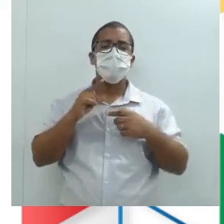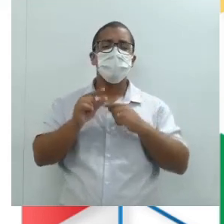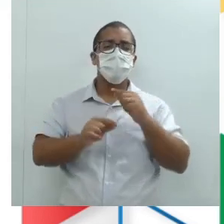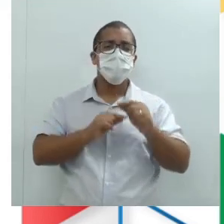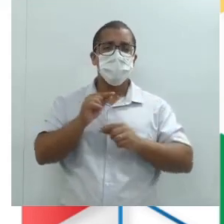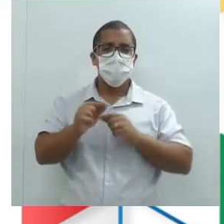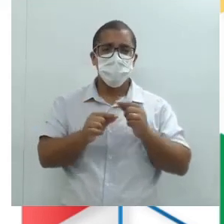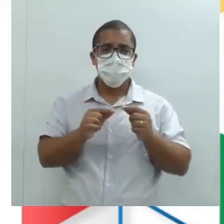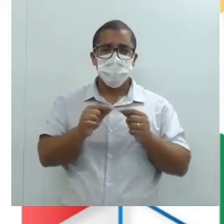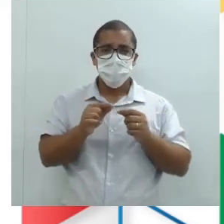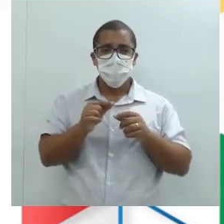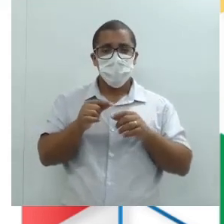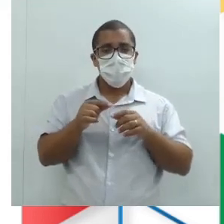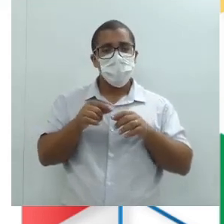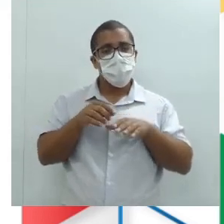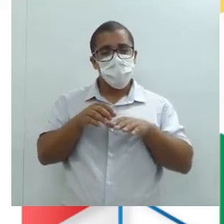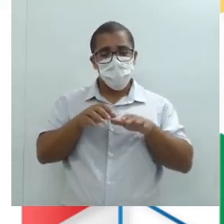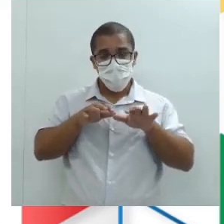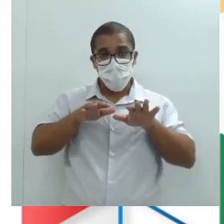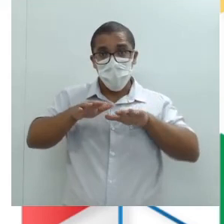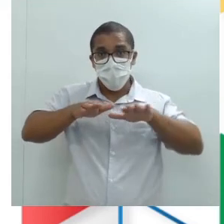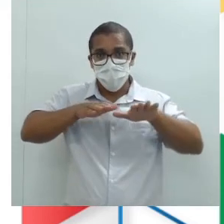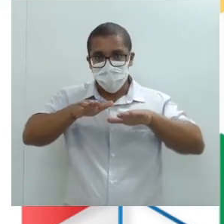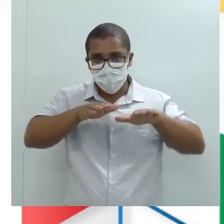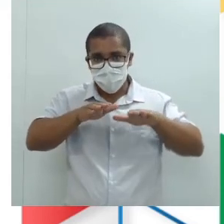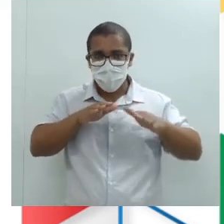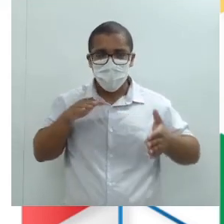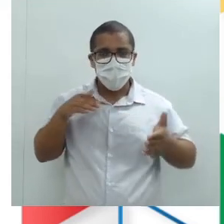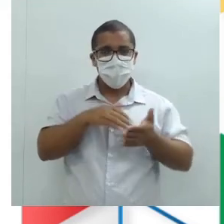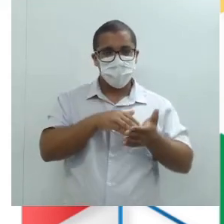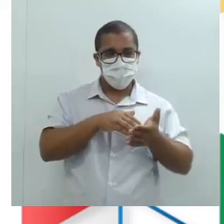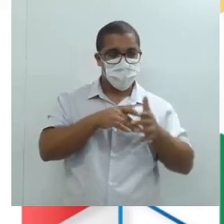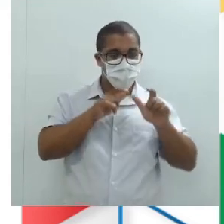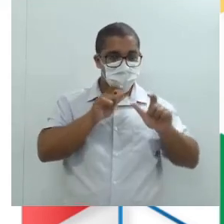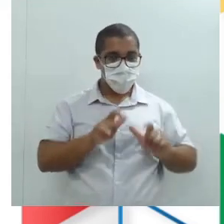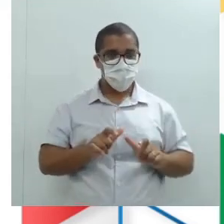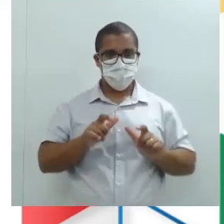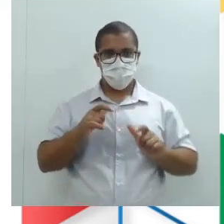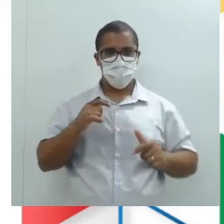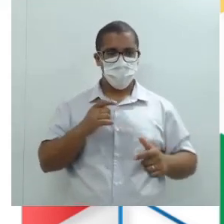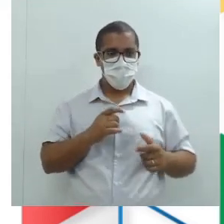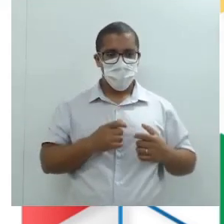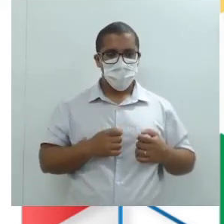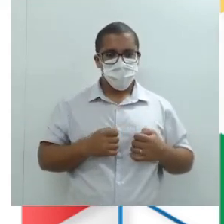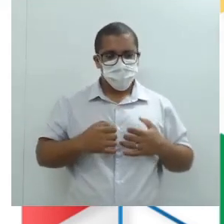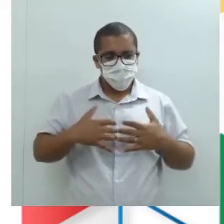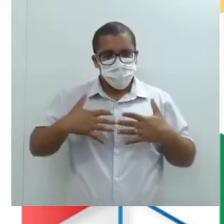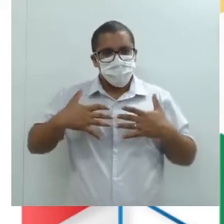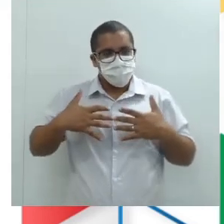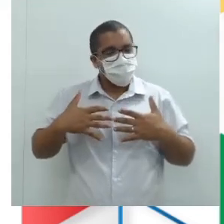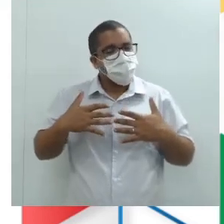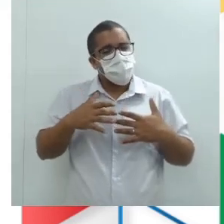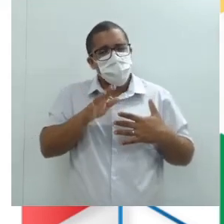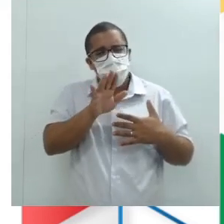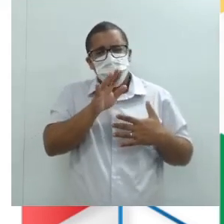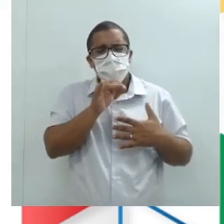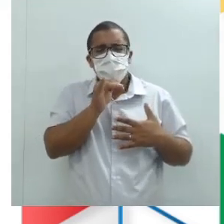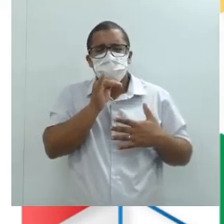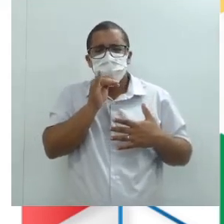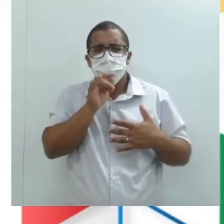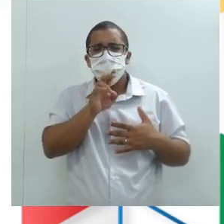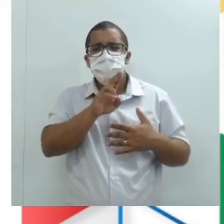secreções até o local de ação. As substâncias secretadas pela glândula endócrinas, elas são denominadas